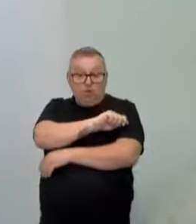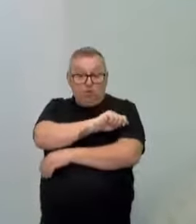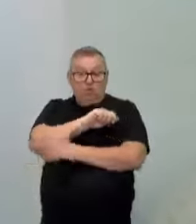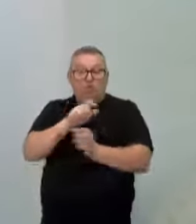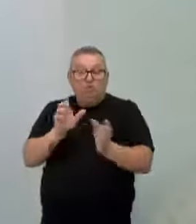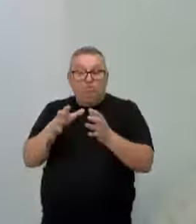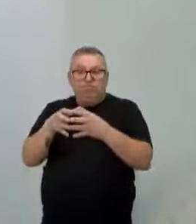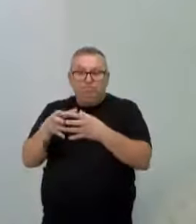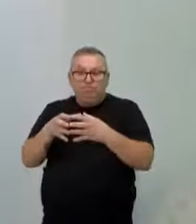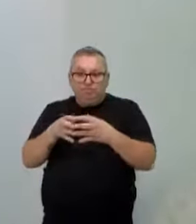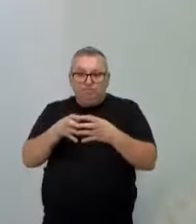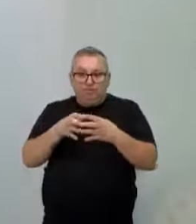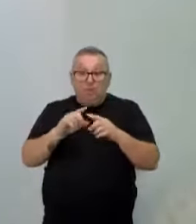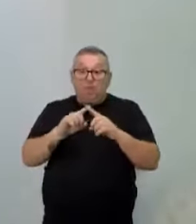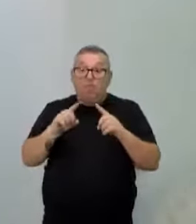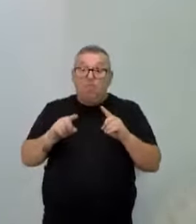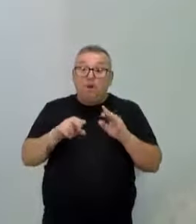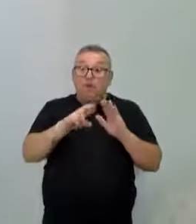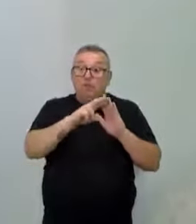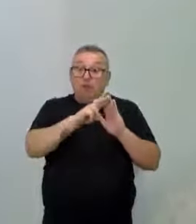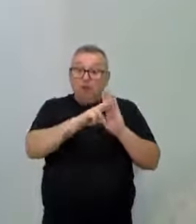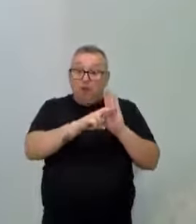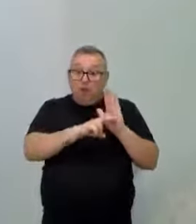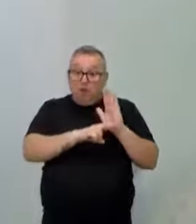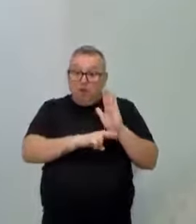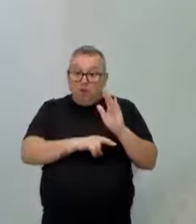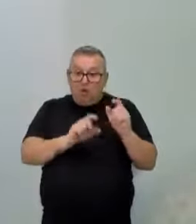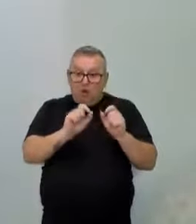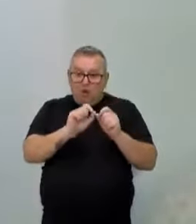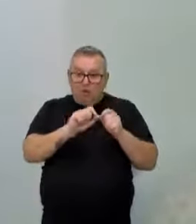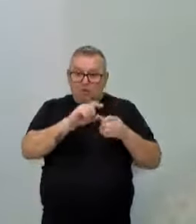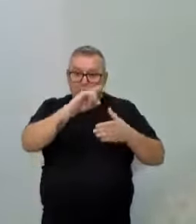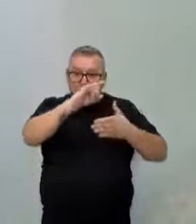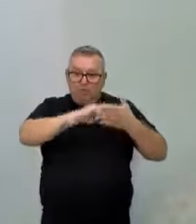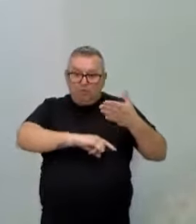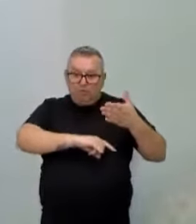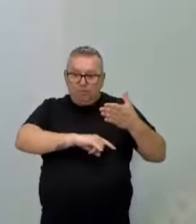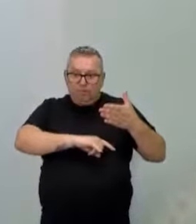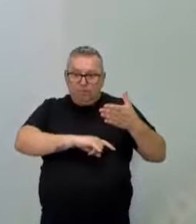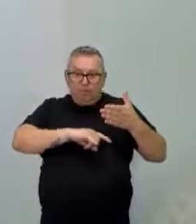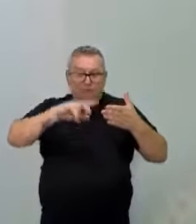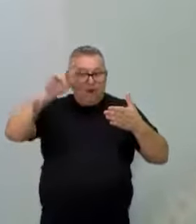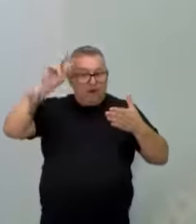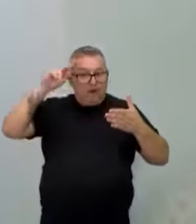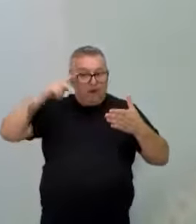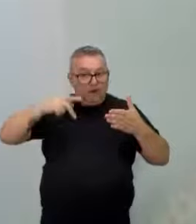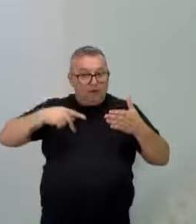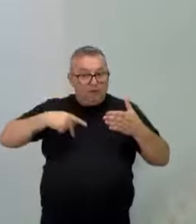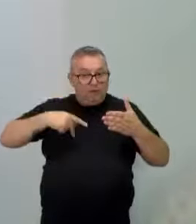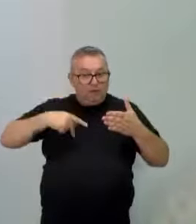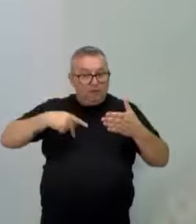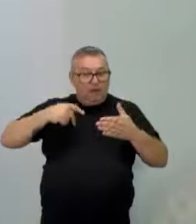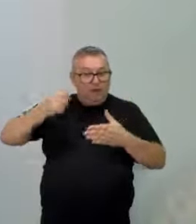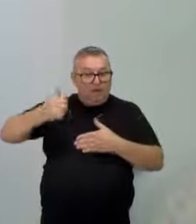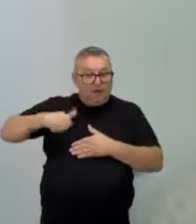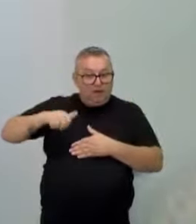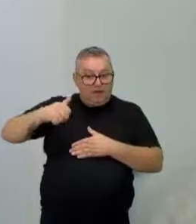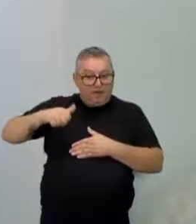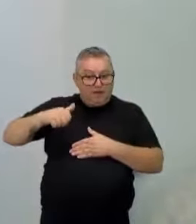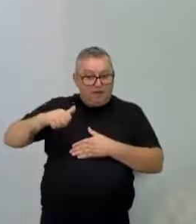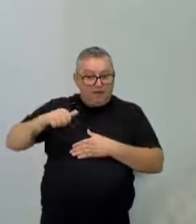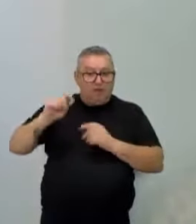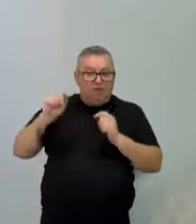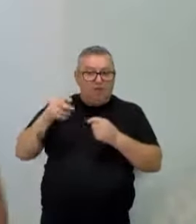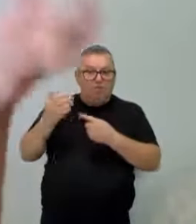são gerados a partir desse preenchimento da autoavaliação, essas avaliações socioemocionais, elas também podem